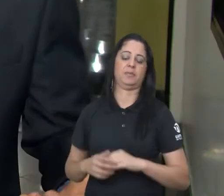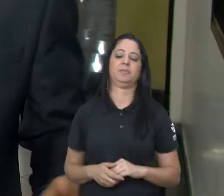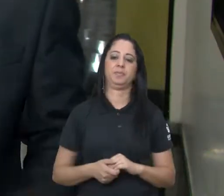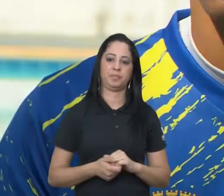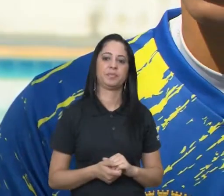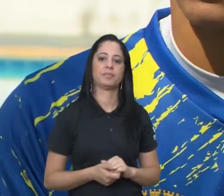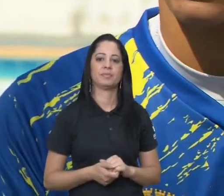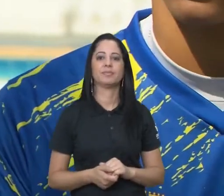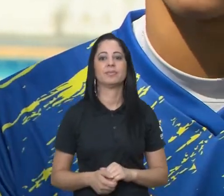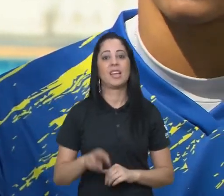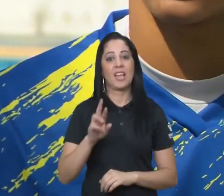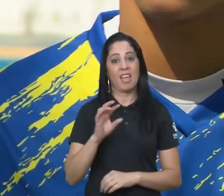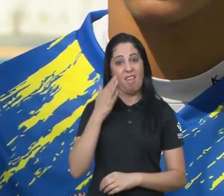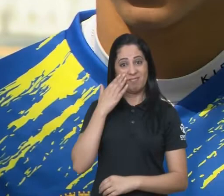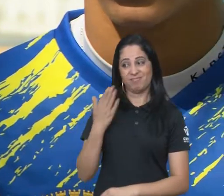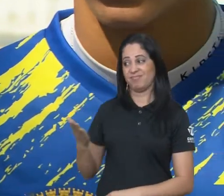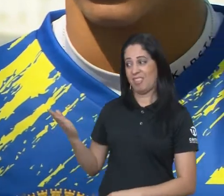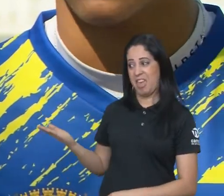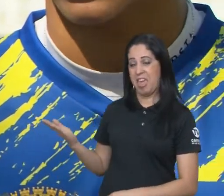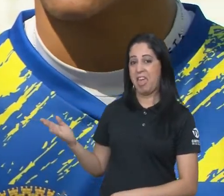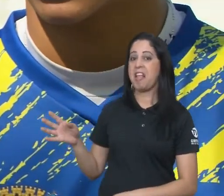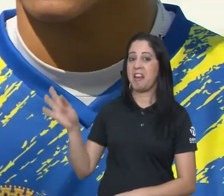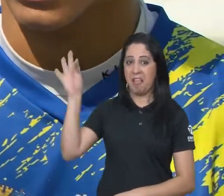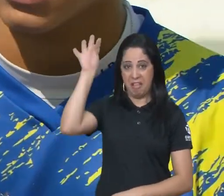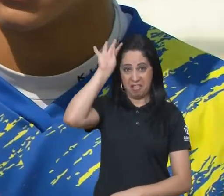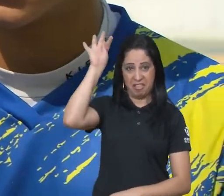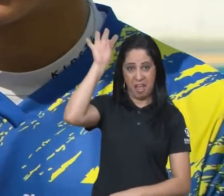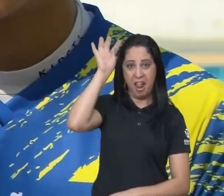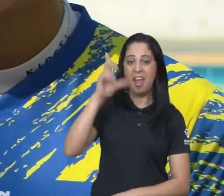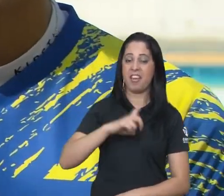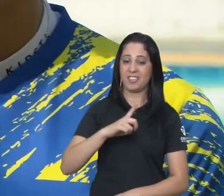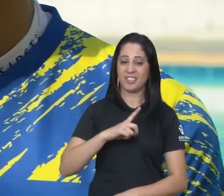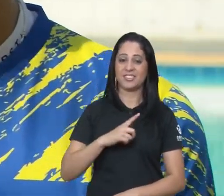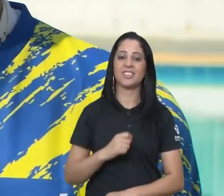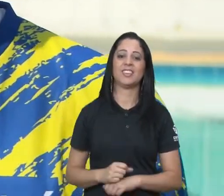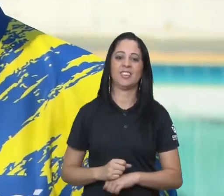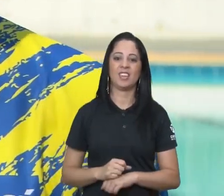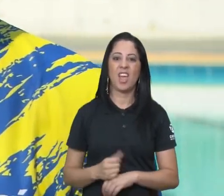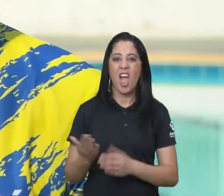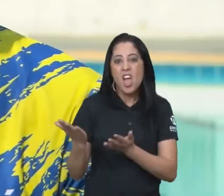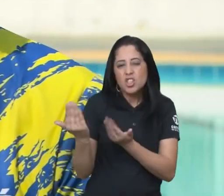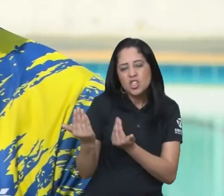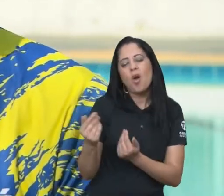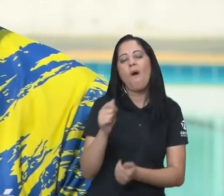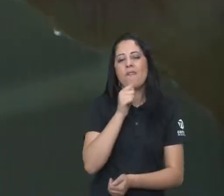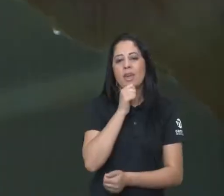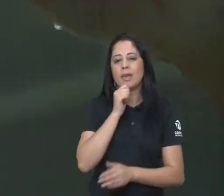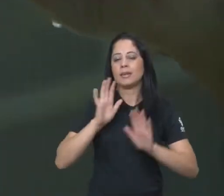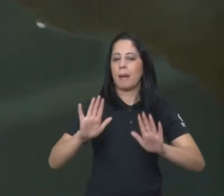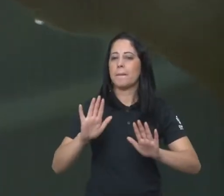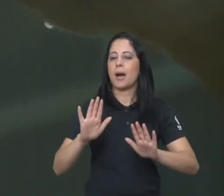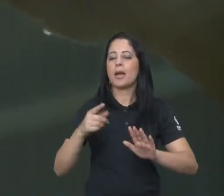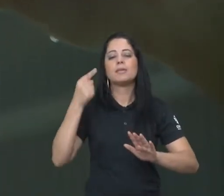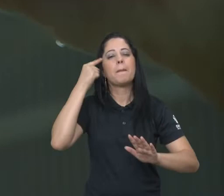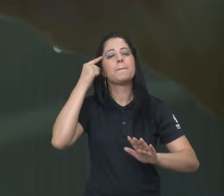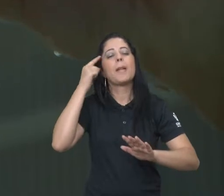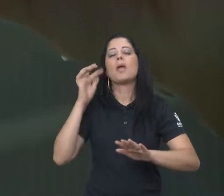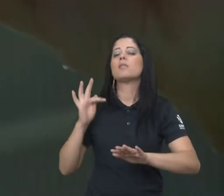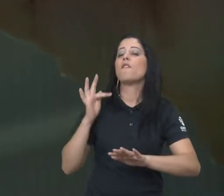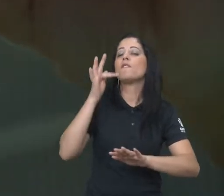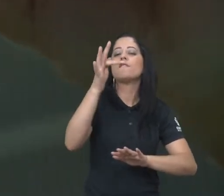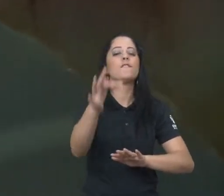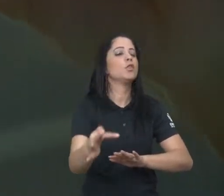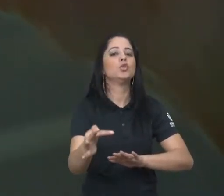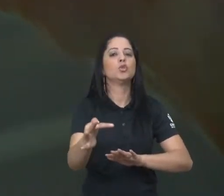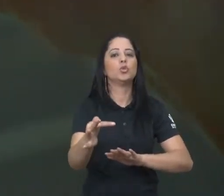cenário nacional. Talentos como o Israel, que a gente conheceu lá no começo da reportagem. Mesmo jovem, ele já está de olho